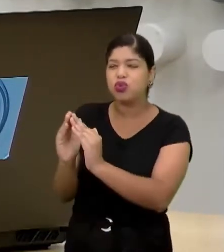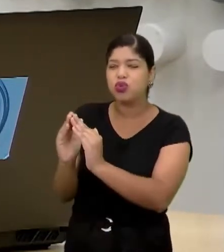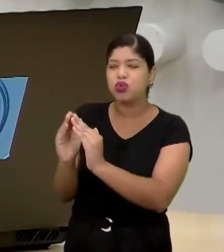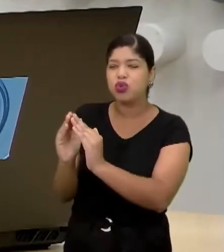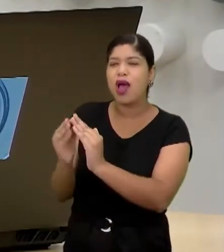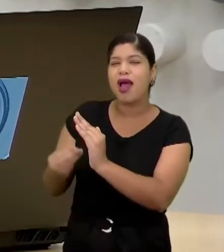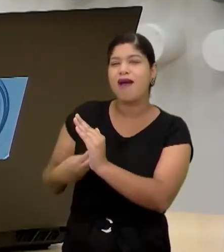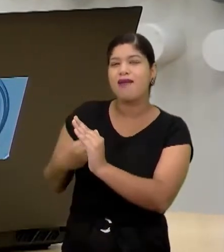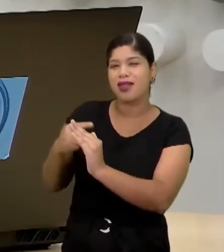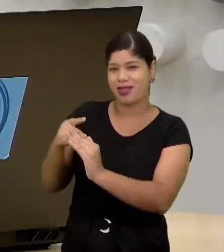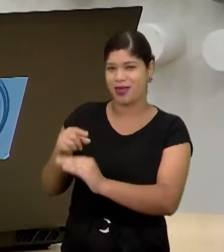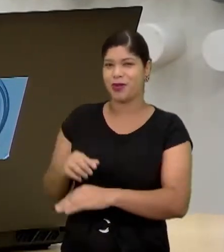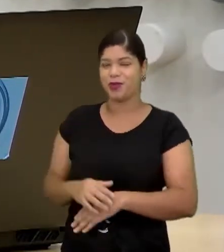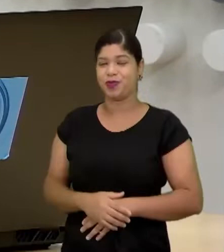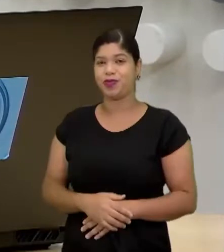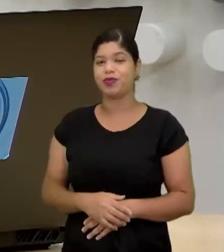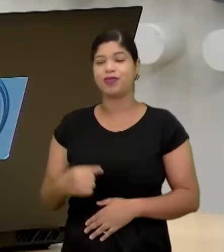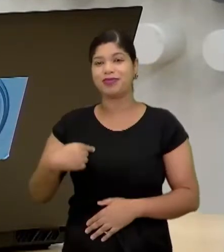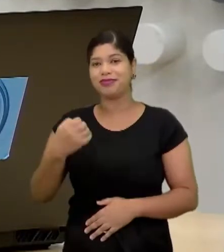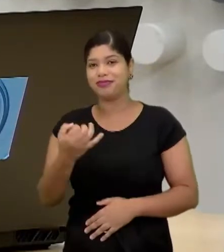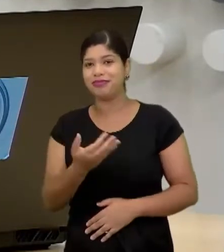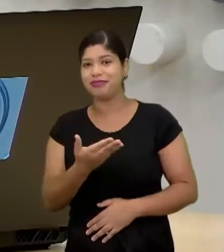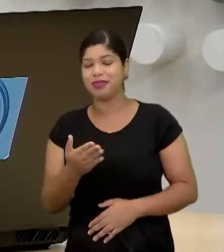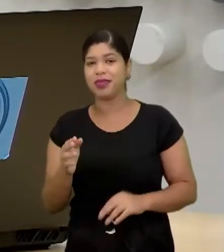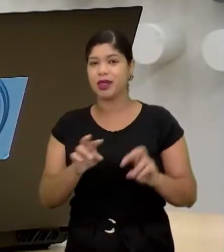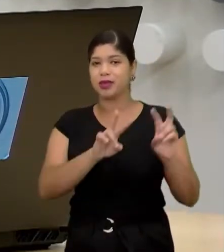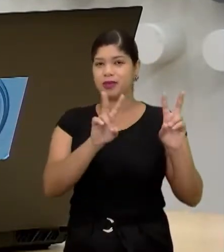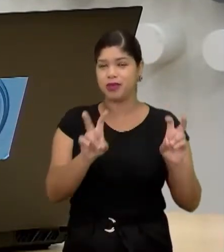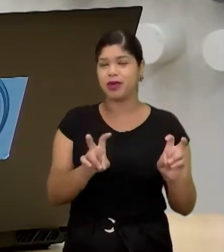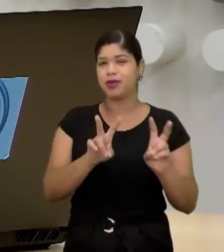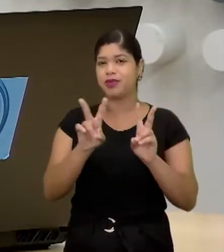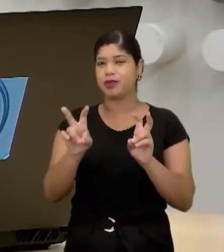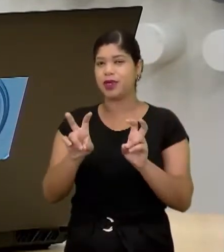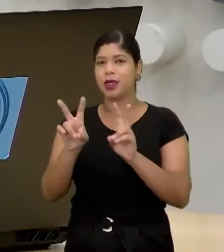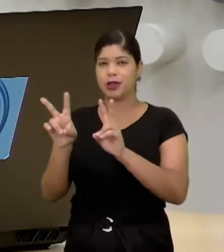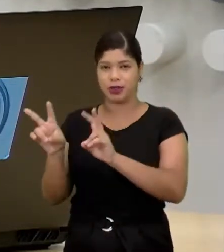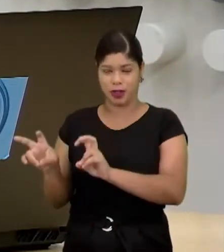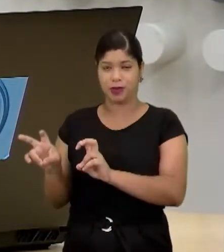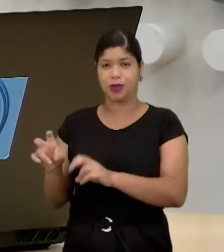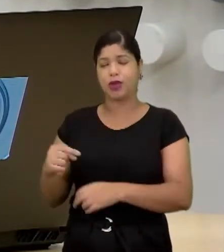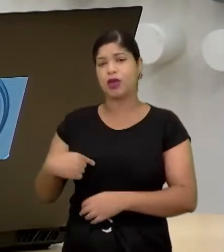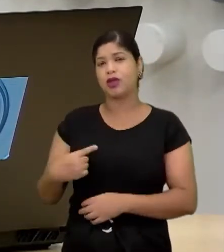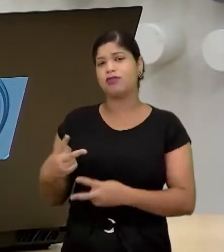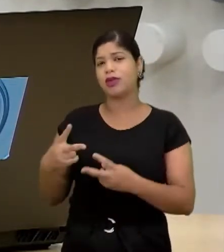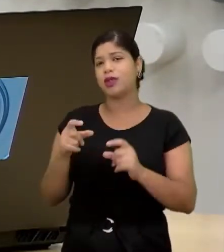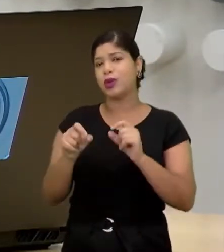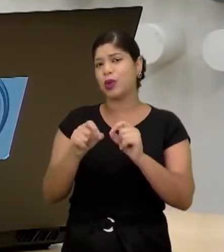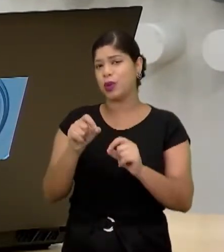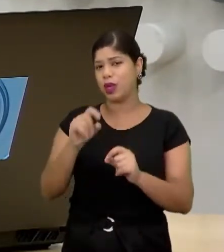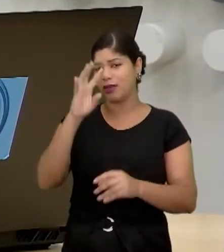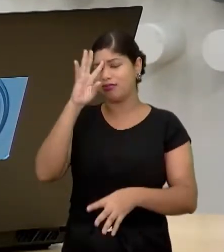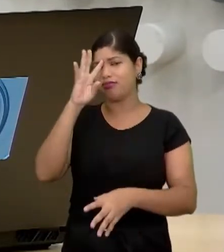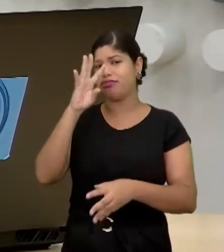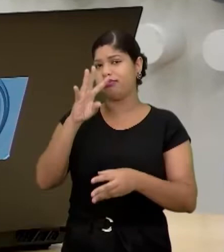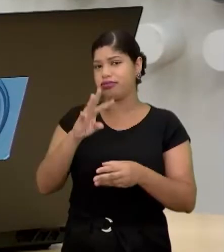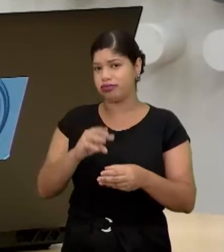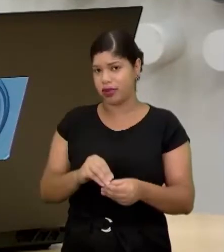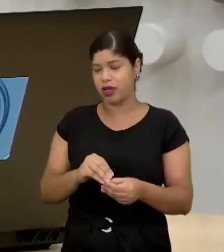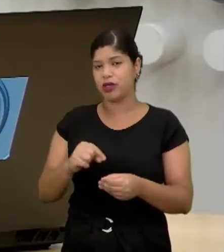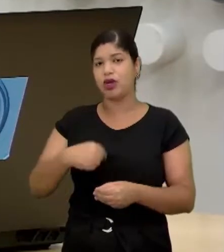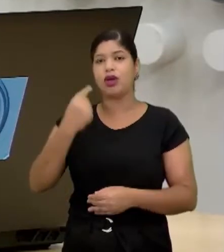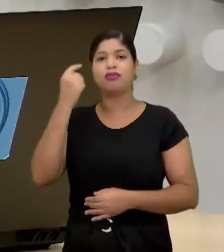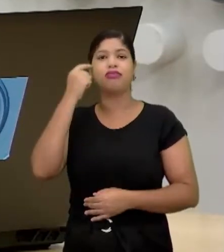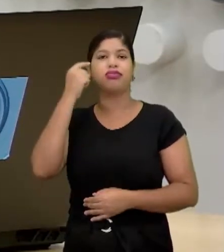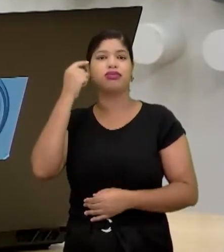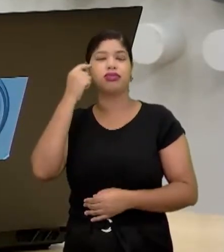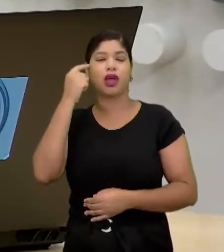aí quando a gente está falando sobre esses temas né É É quase assim impossível que a gente não